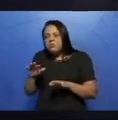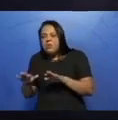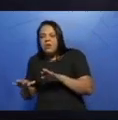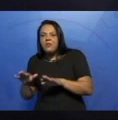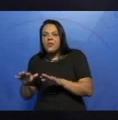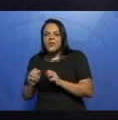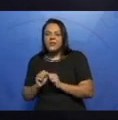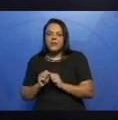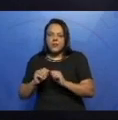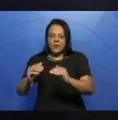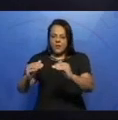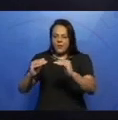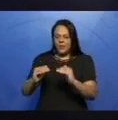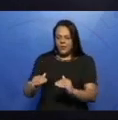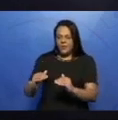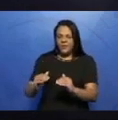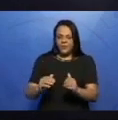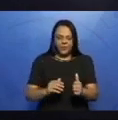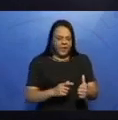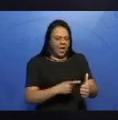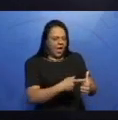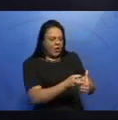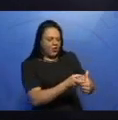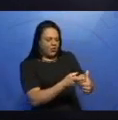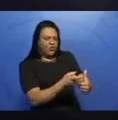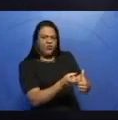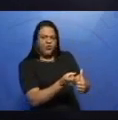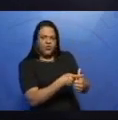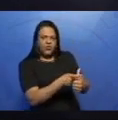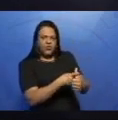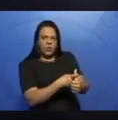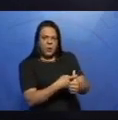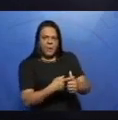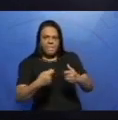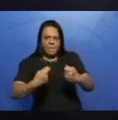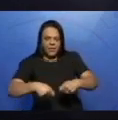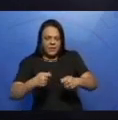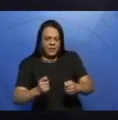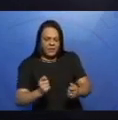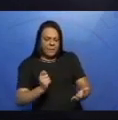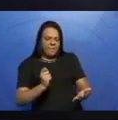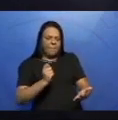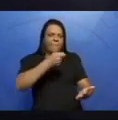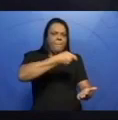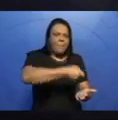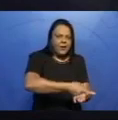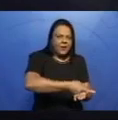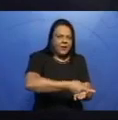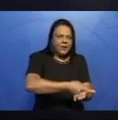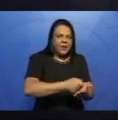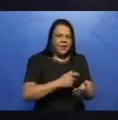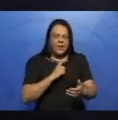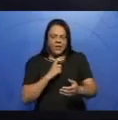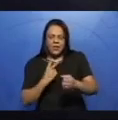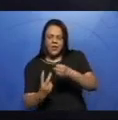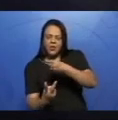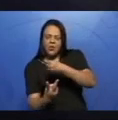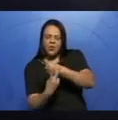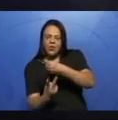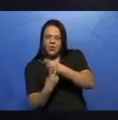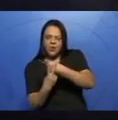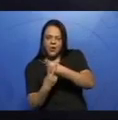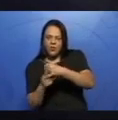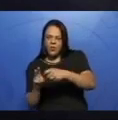têm de ser pagas. Tem de, o verbo ter, auxiliar, auxiliando ali, ó, o verbo